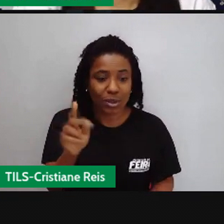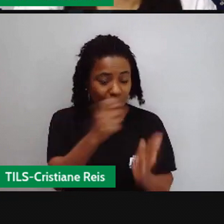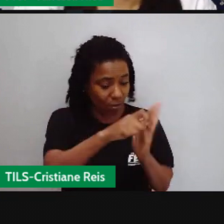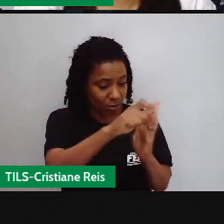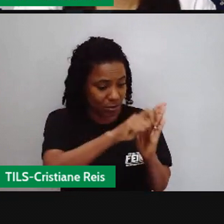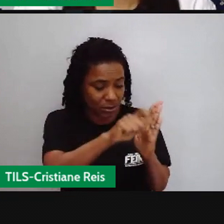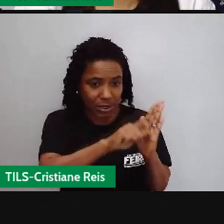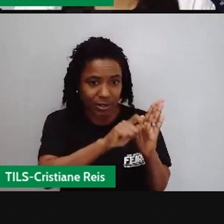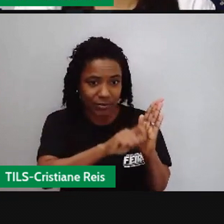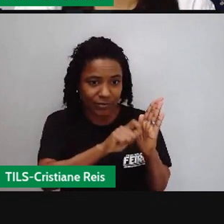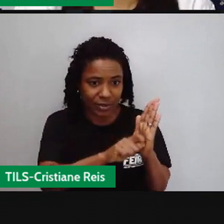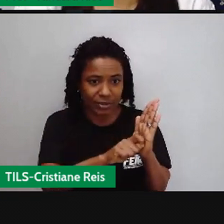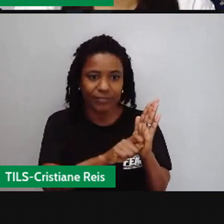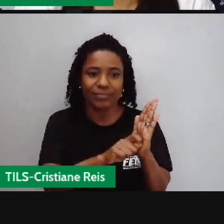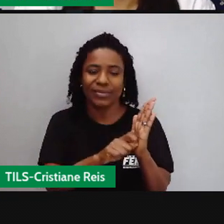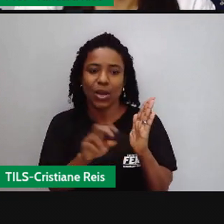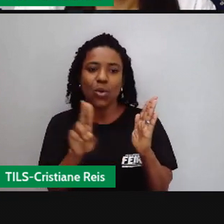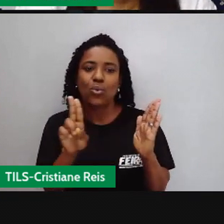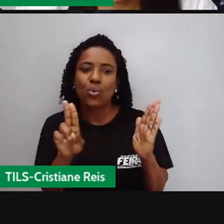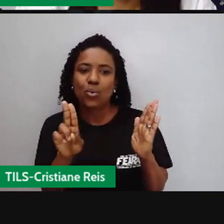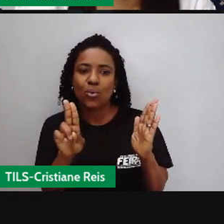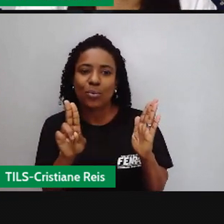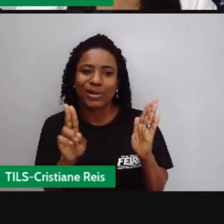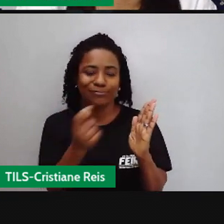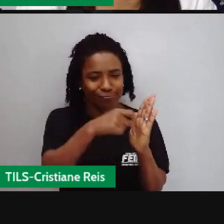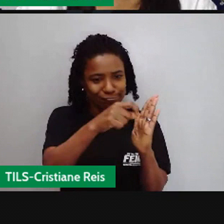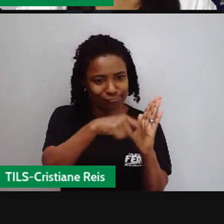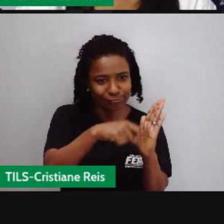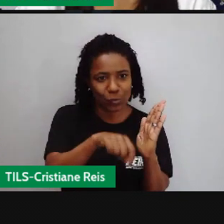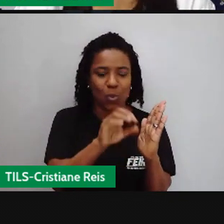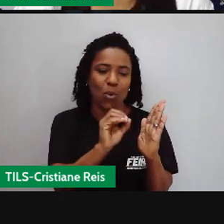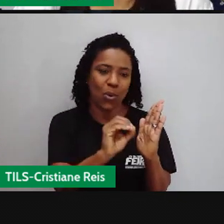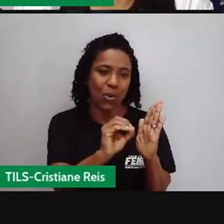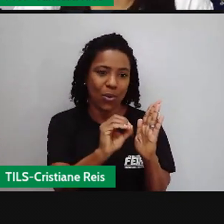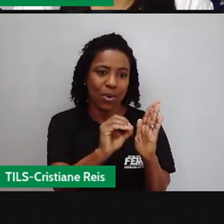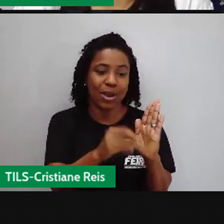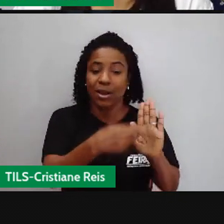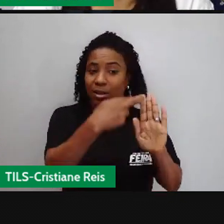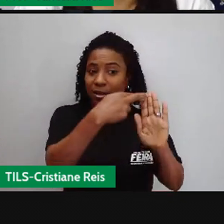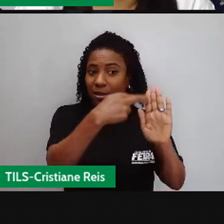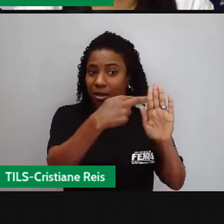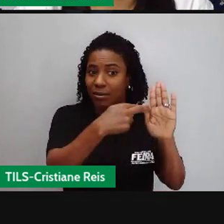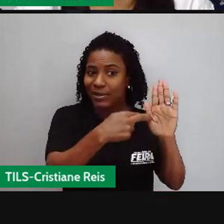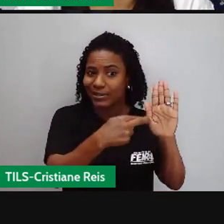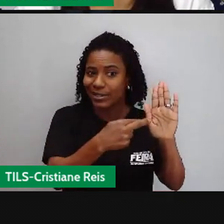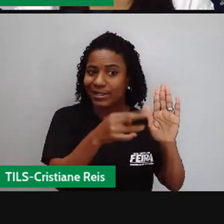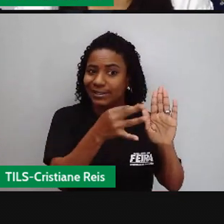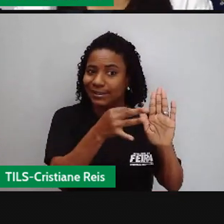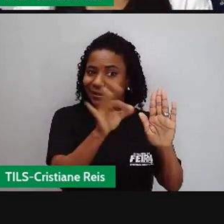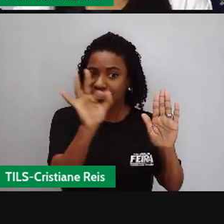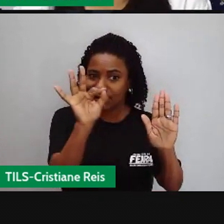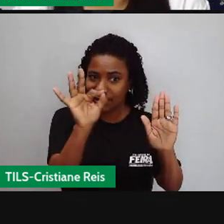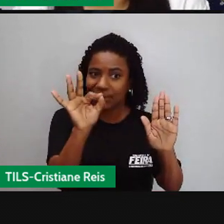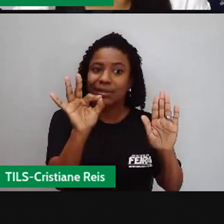existem regras, mas a gente precisa entender também que as regras, elas sempre têm exceções, né? Sempre